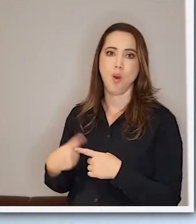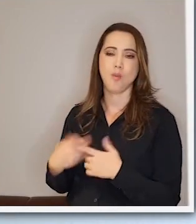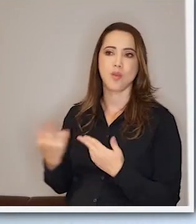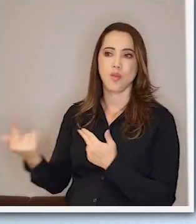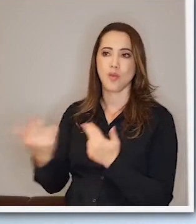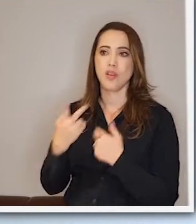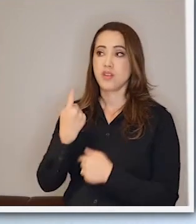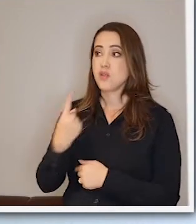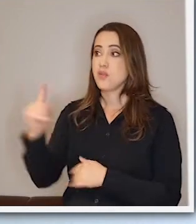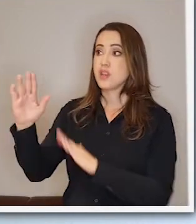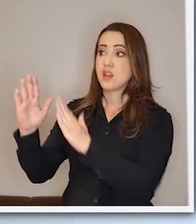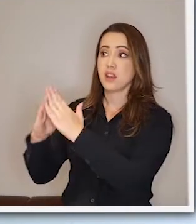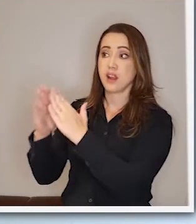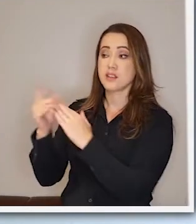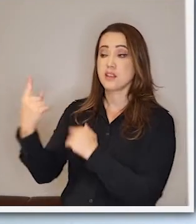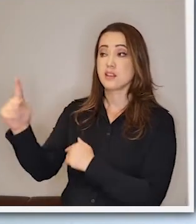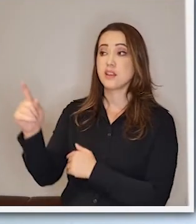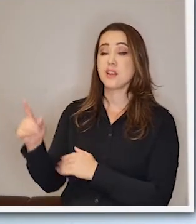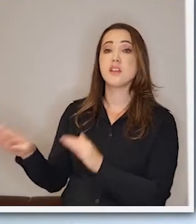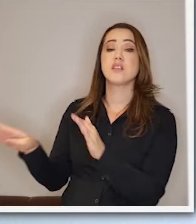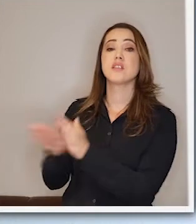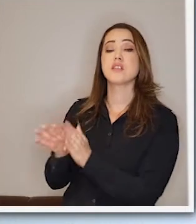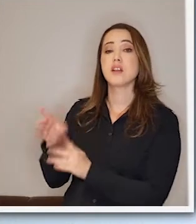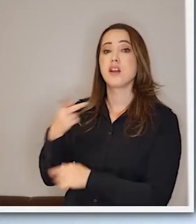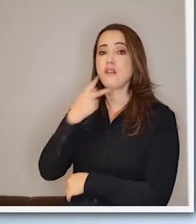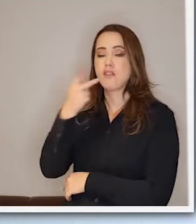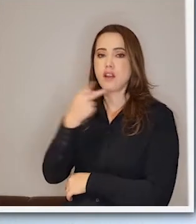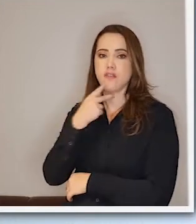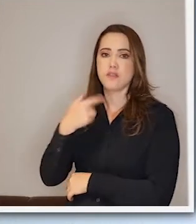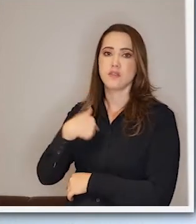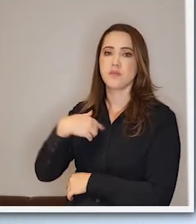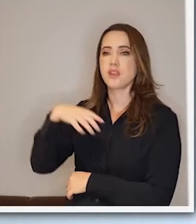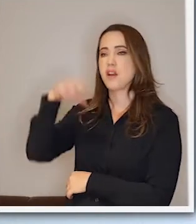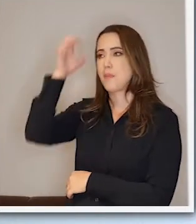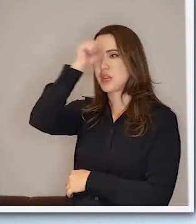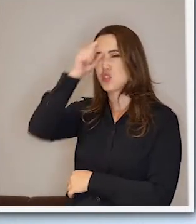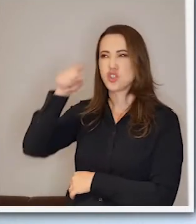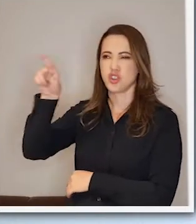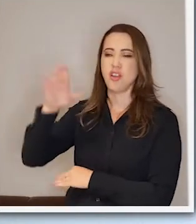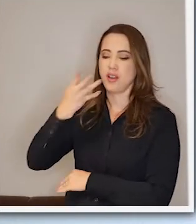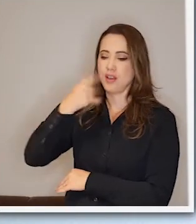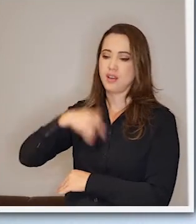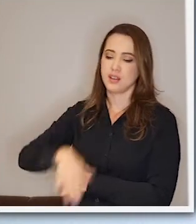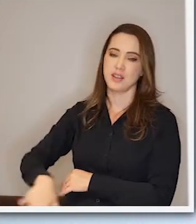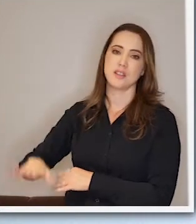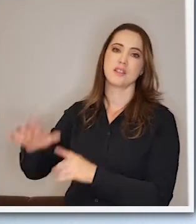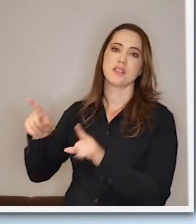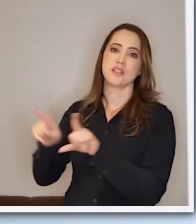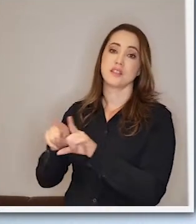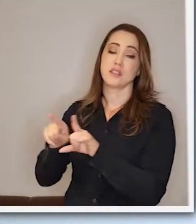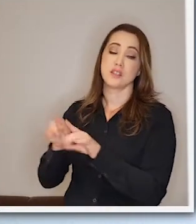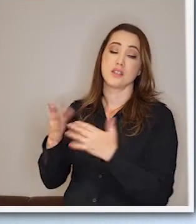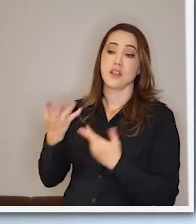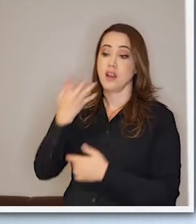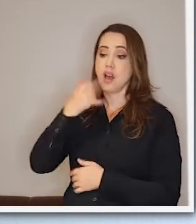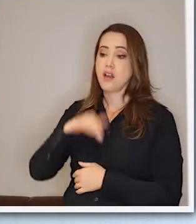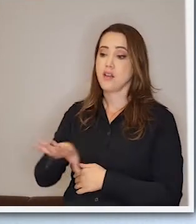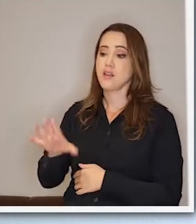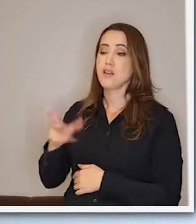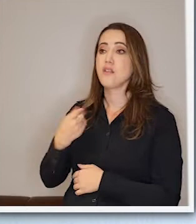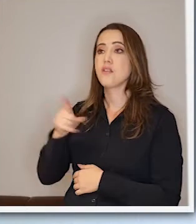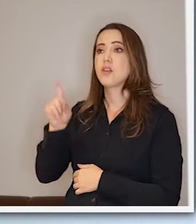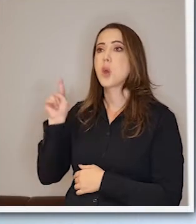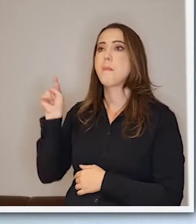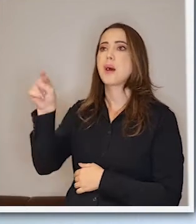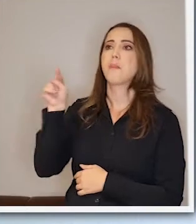tudo. E era um barato, cara. Porque isso, justamente o que o Fabiano está falando, eu ia na casa dele, eu chegava e falava assim, eu aprendi na época, depois eu esqueci, porque